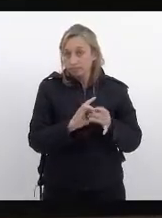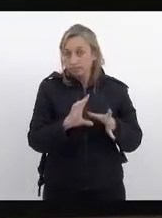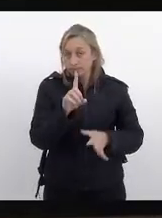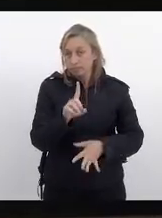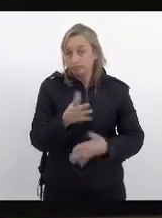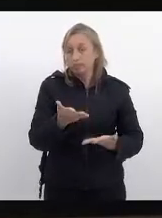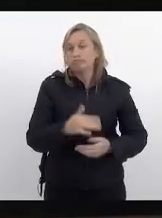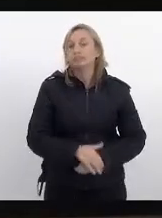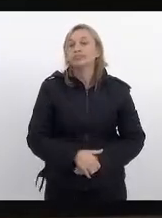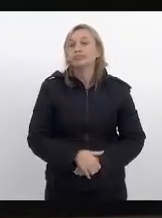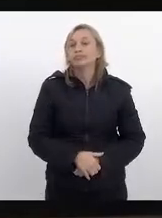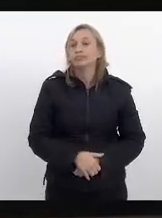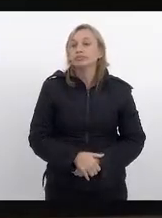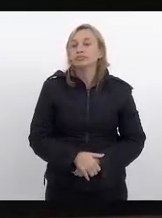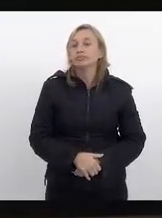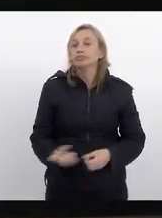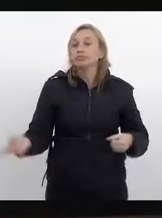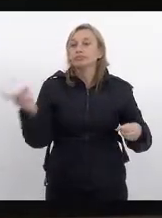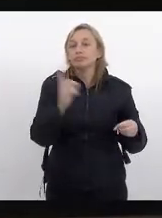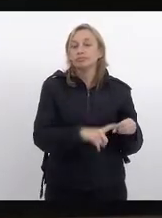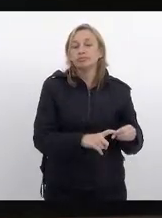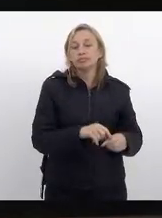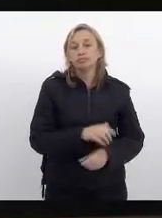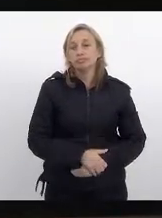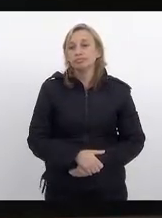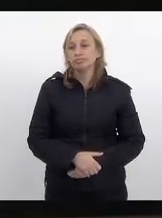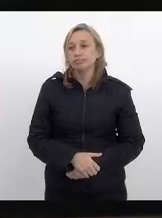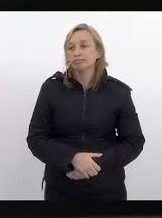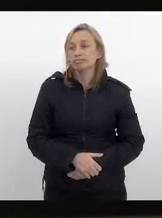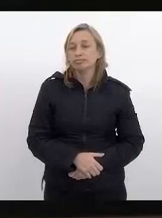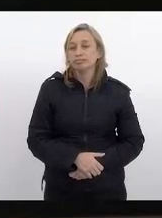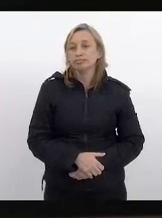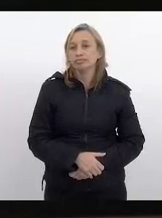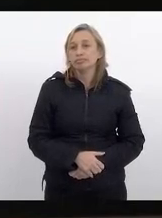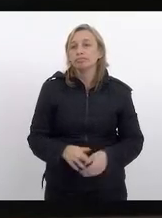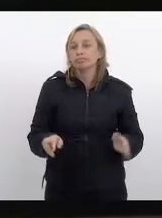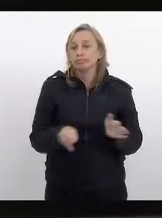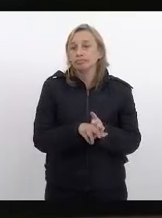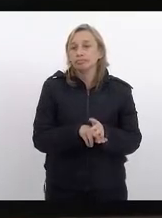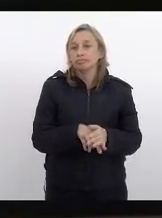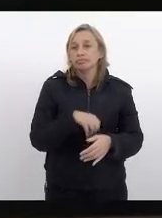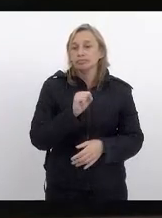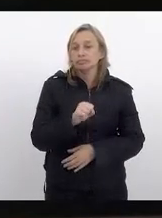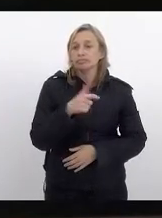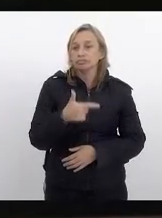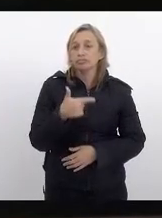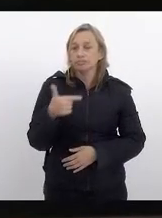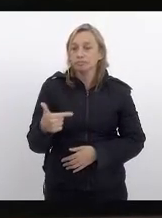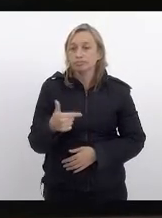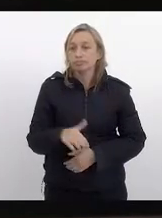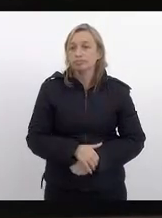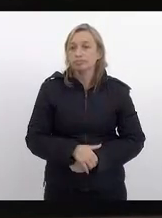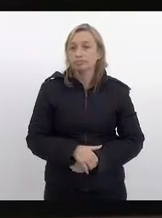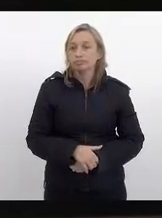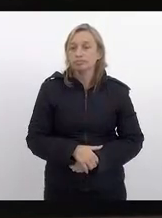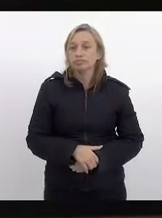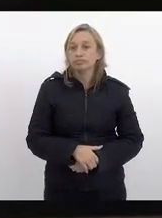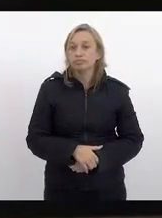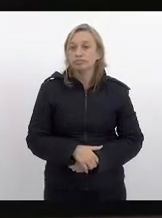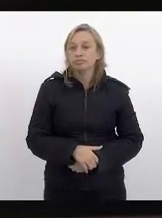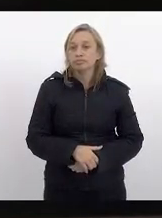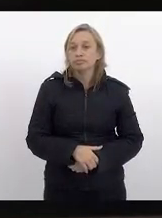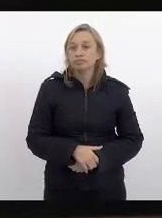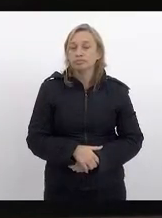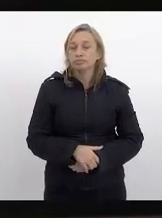garantir voltando a resolução 822 ela